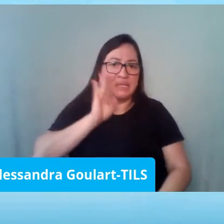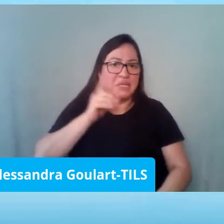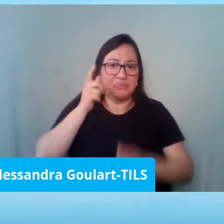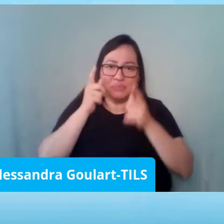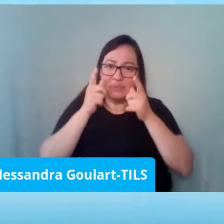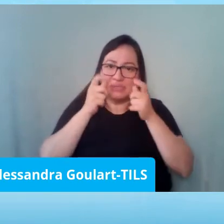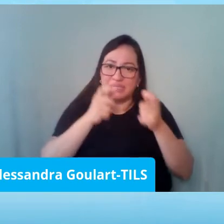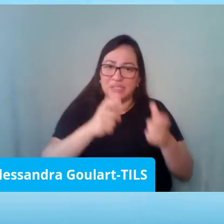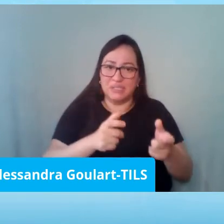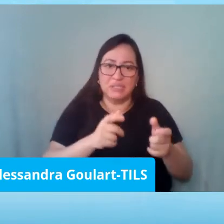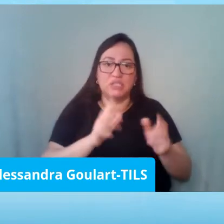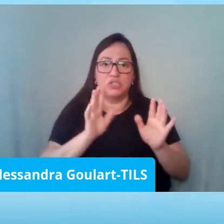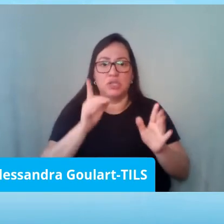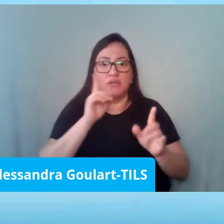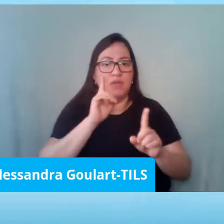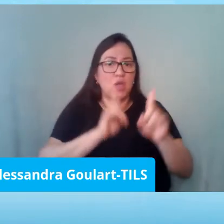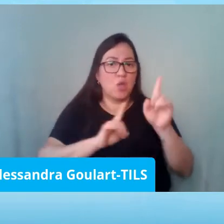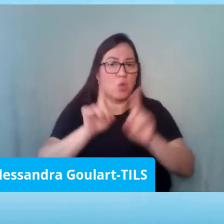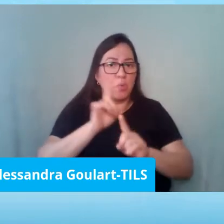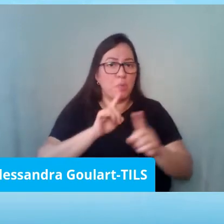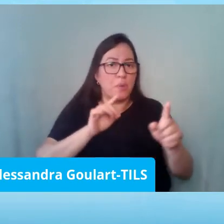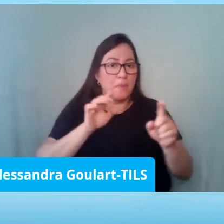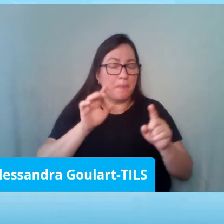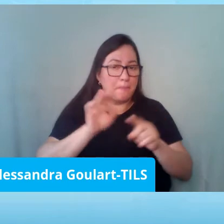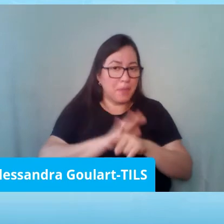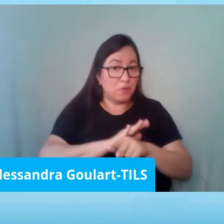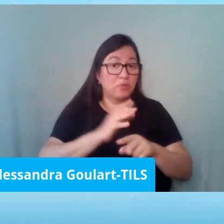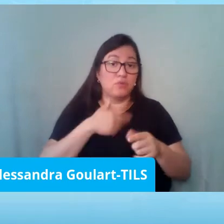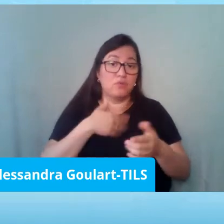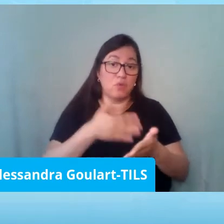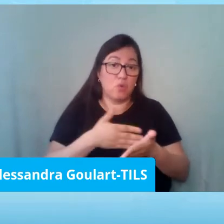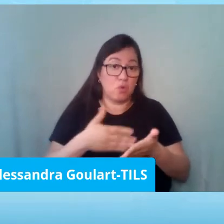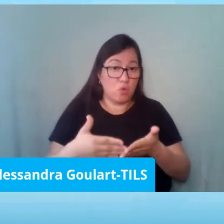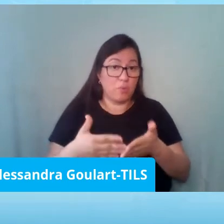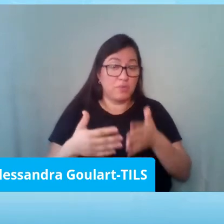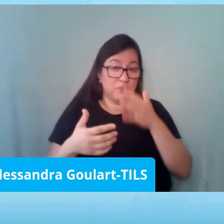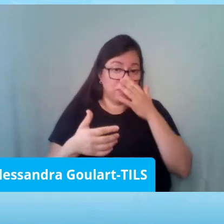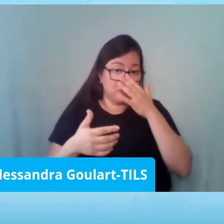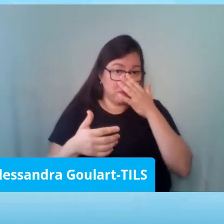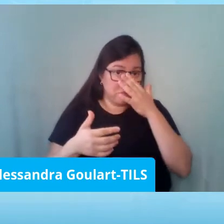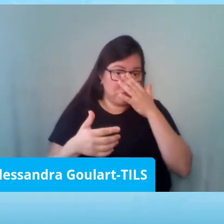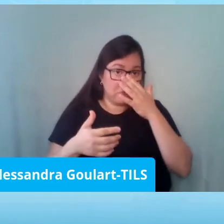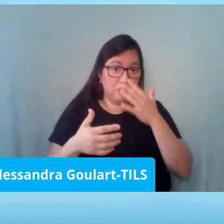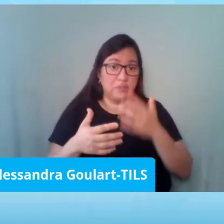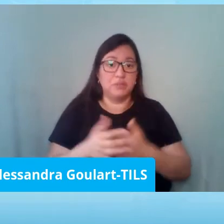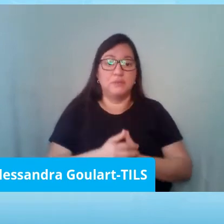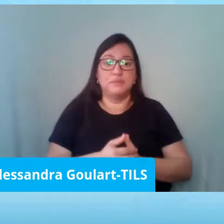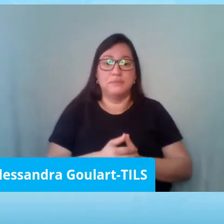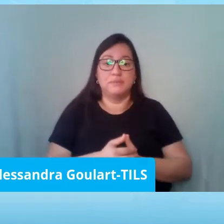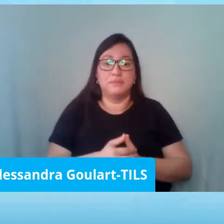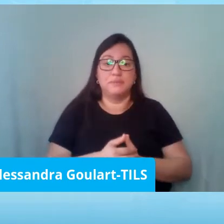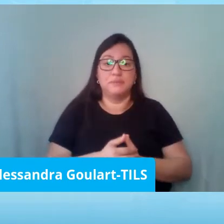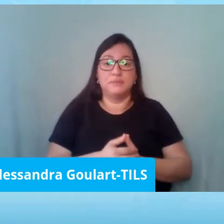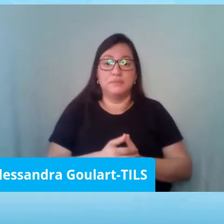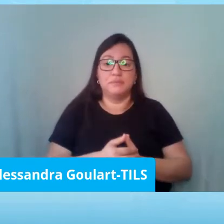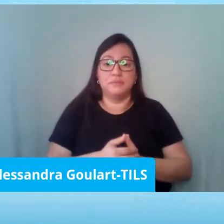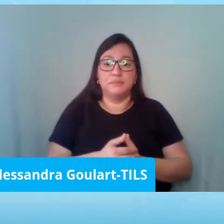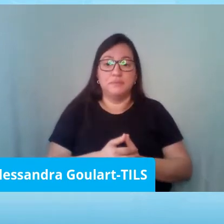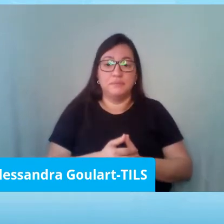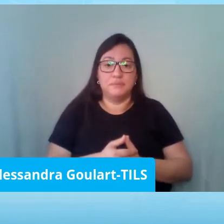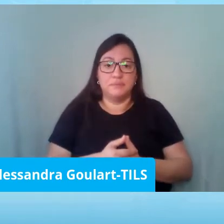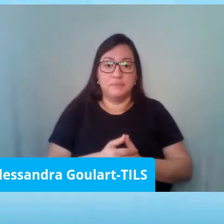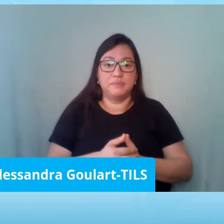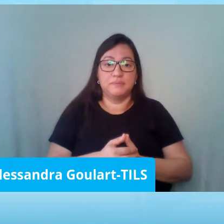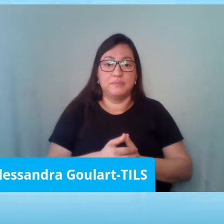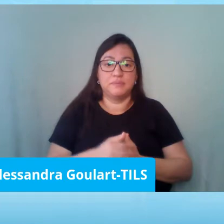já algumas perguntas, já que eu queria iniciar, inclusive, acho que a Maria Helena, se eu não me engano,